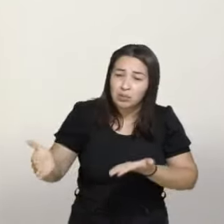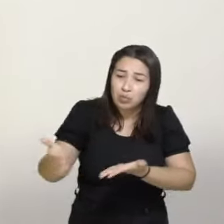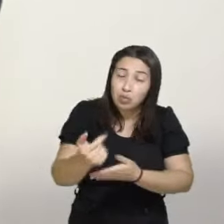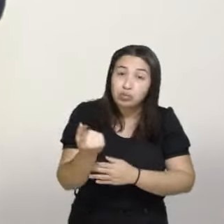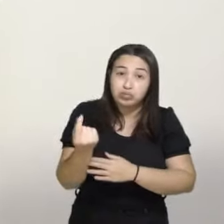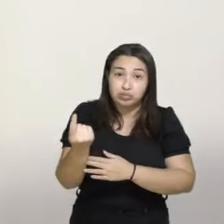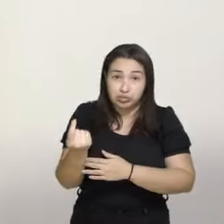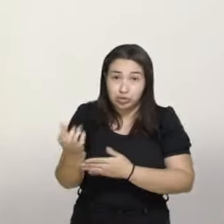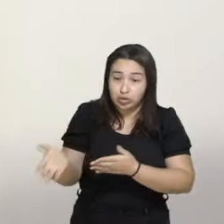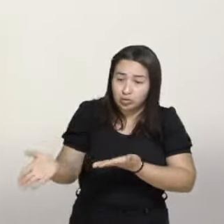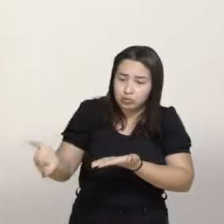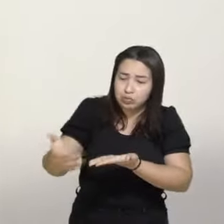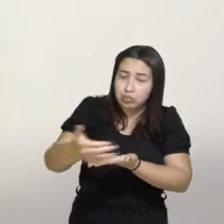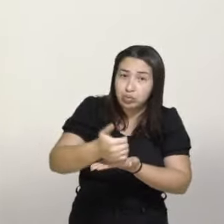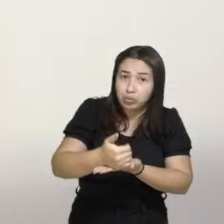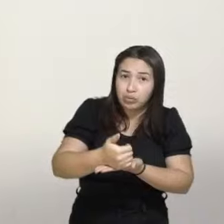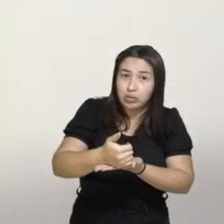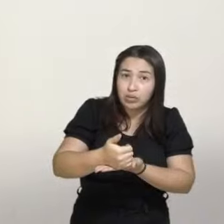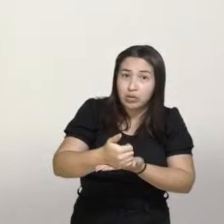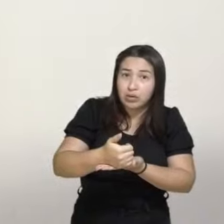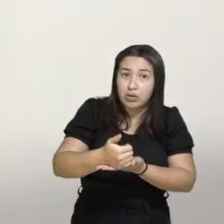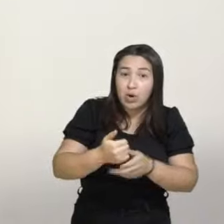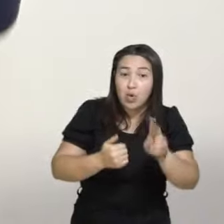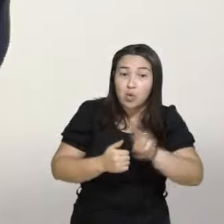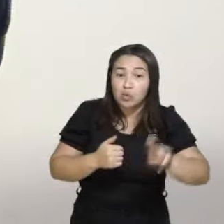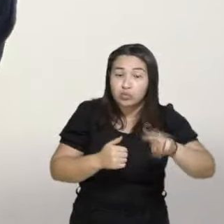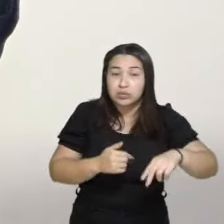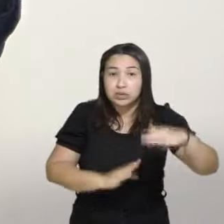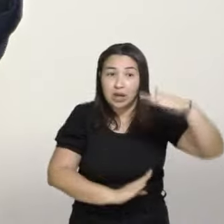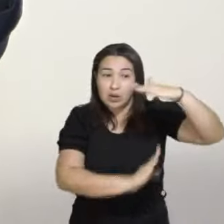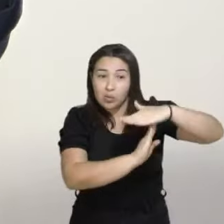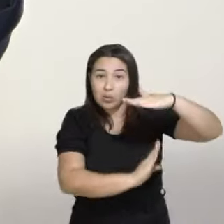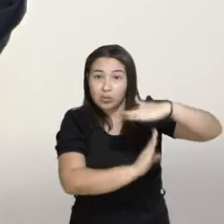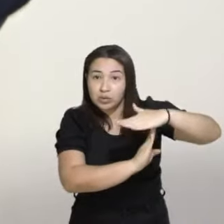que, para uso do teto, a partir do que tem